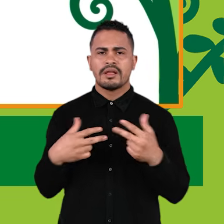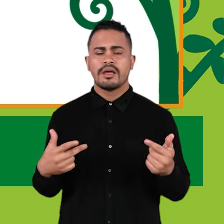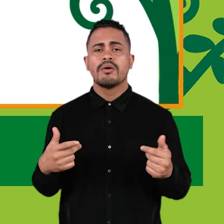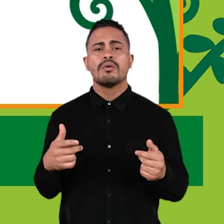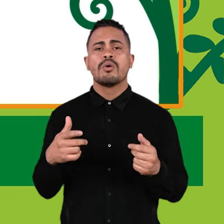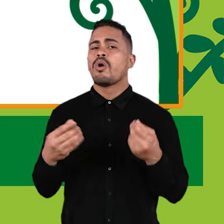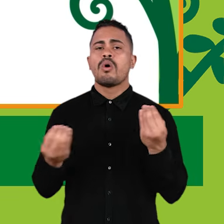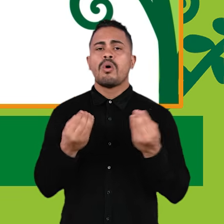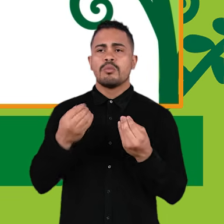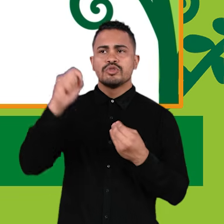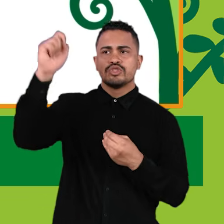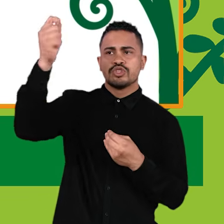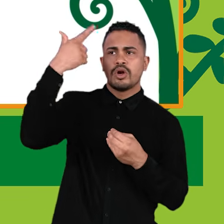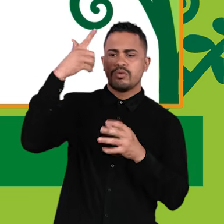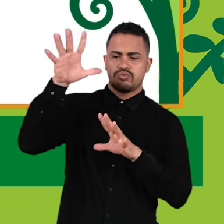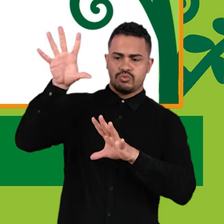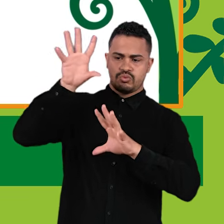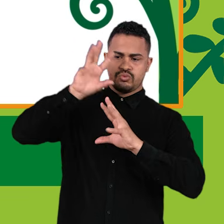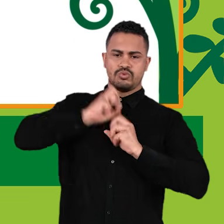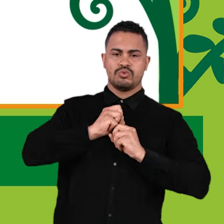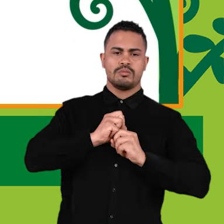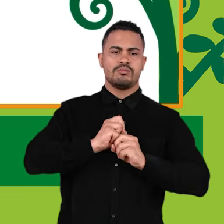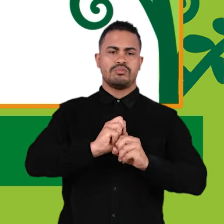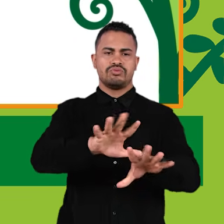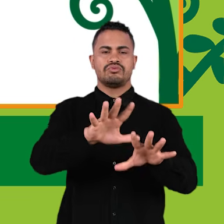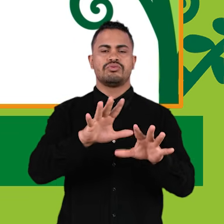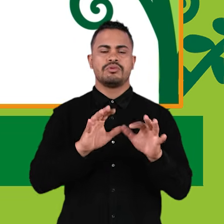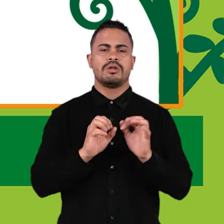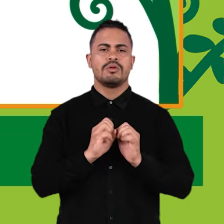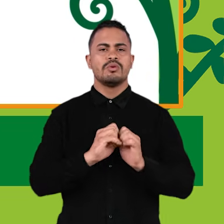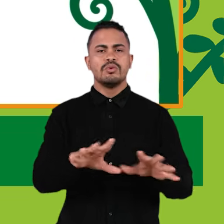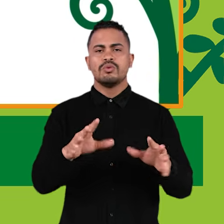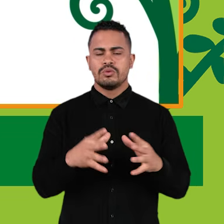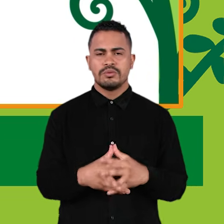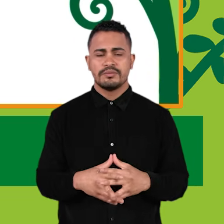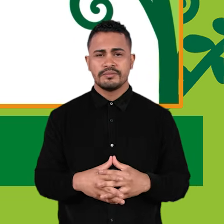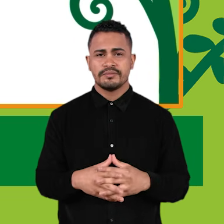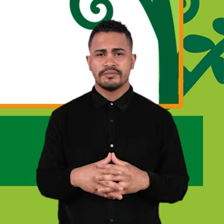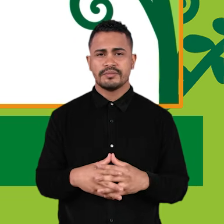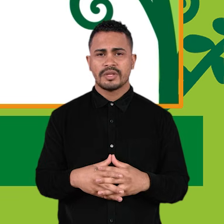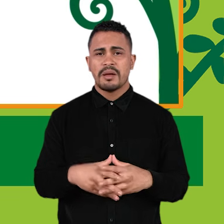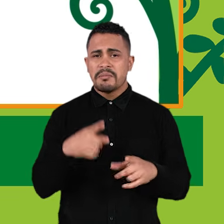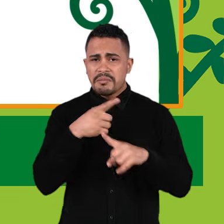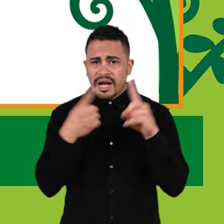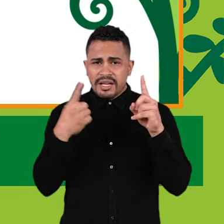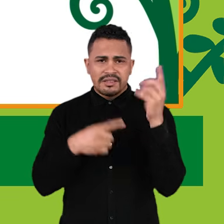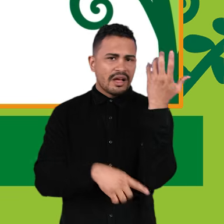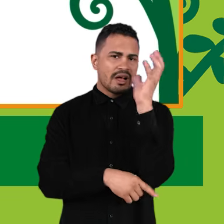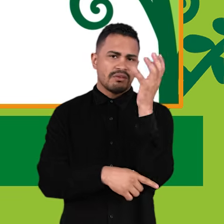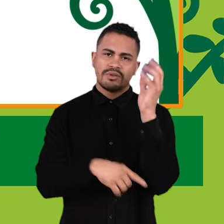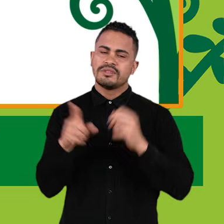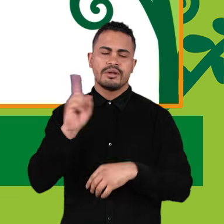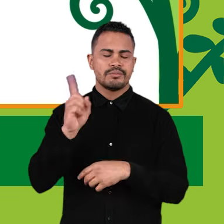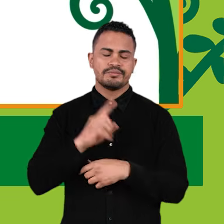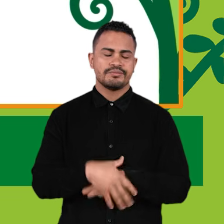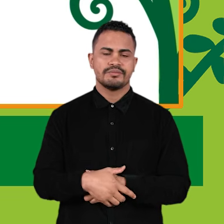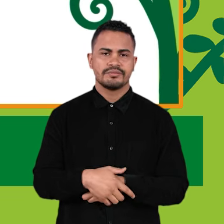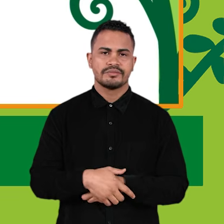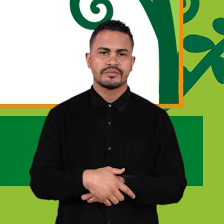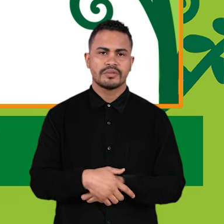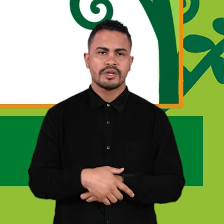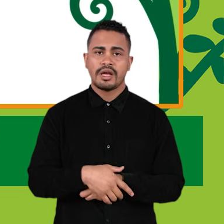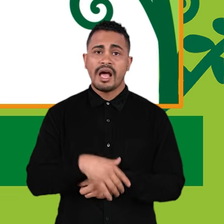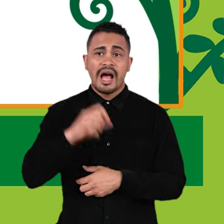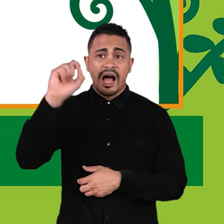vai receber aquela radiação luminosa e ela vai refletir parte dela, com exceção das árvores. As árvores elas